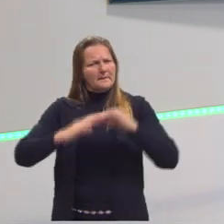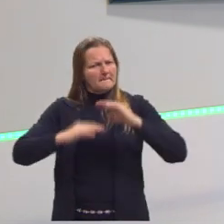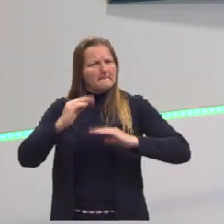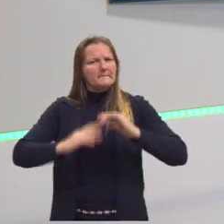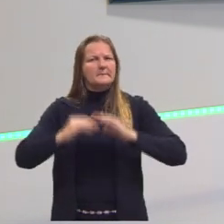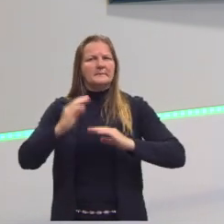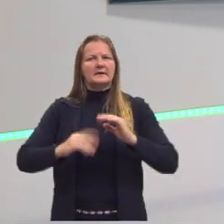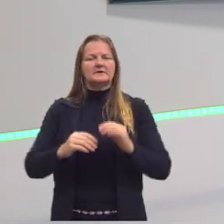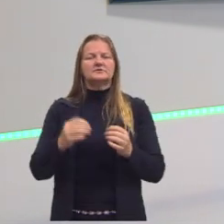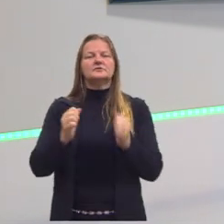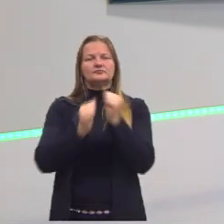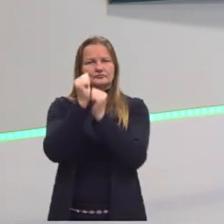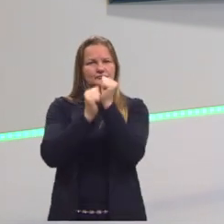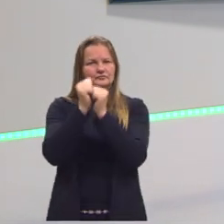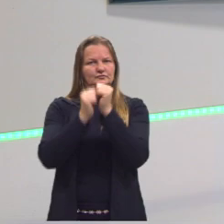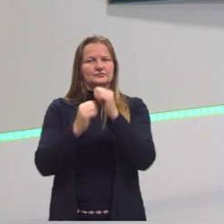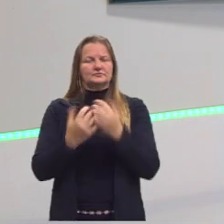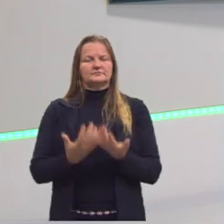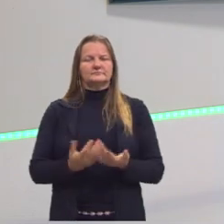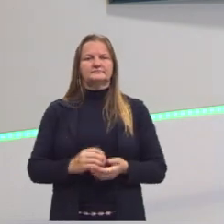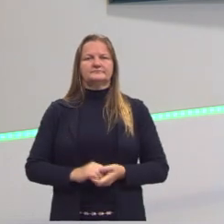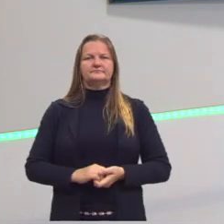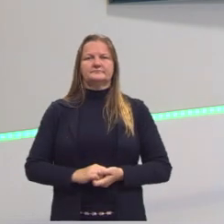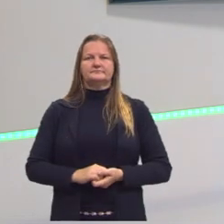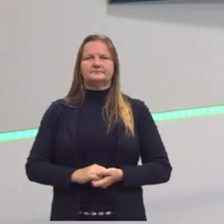prática a ponte nas indústrias